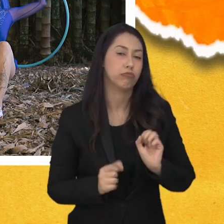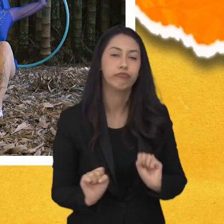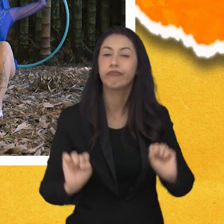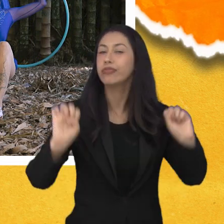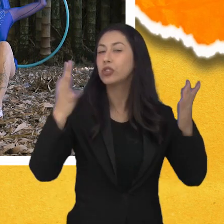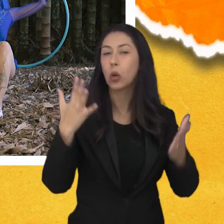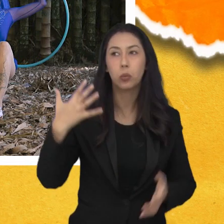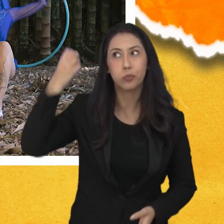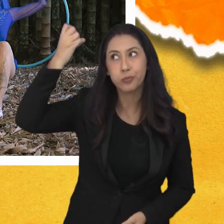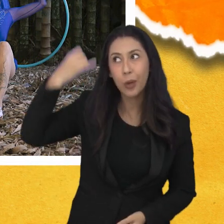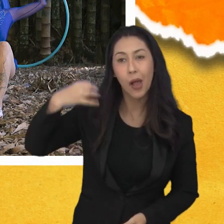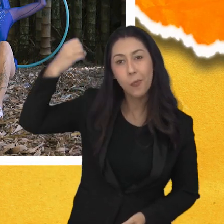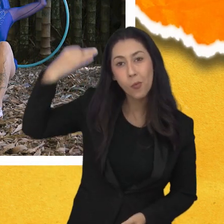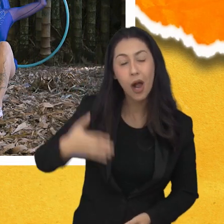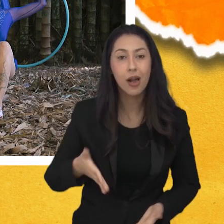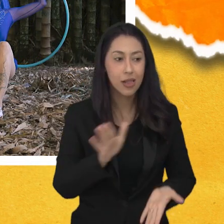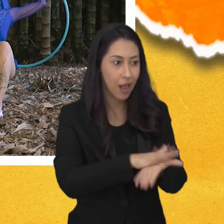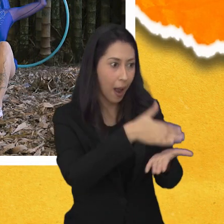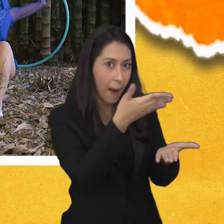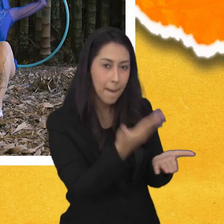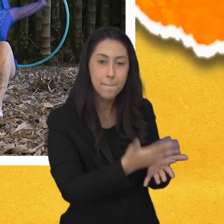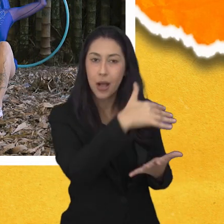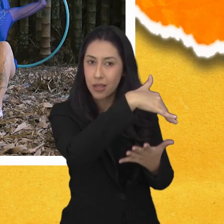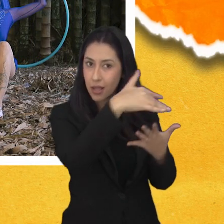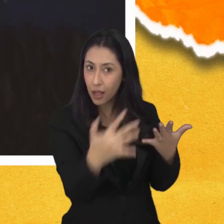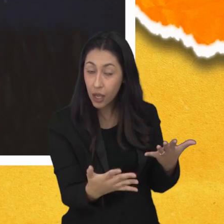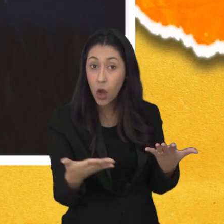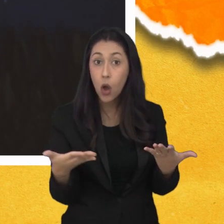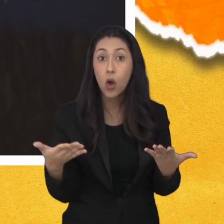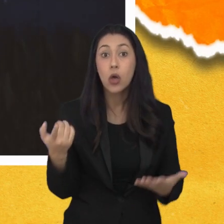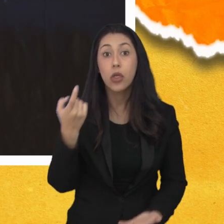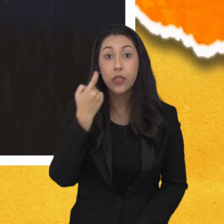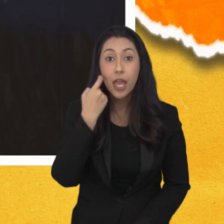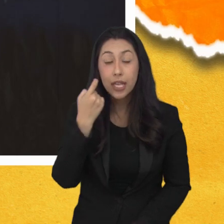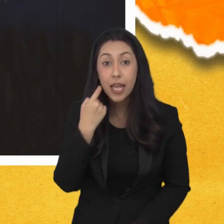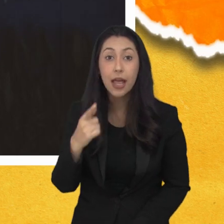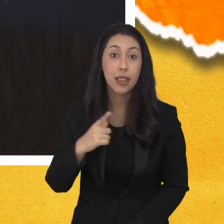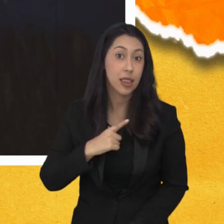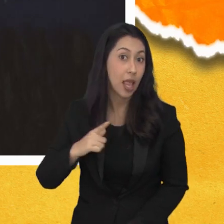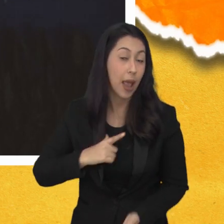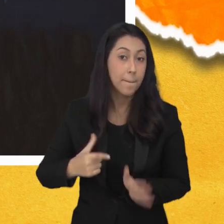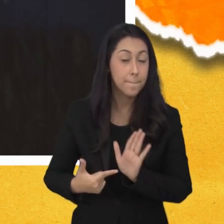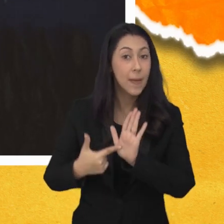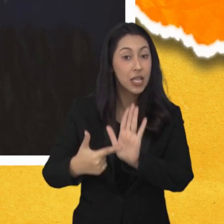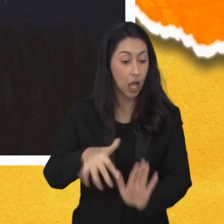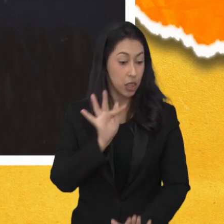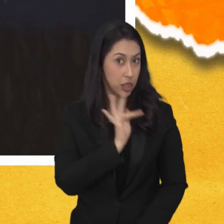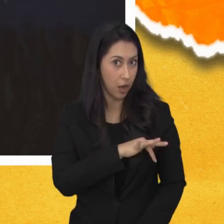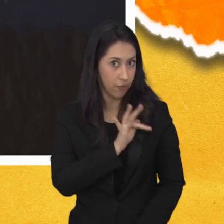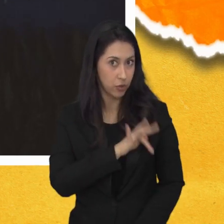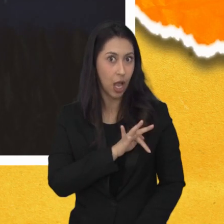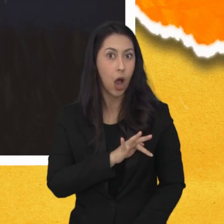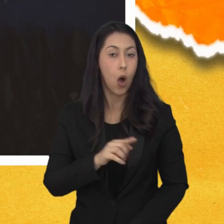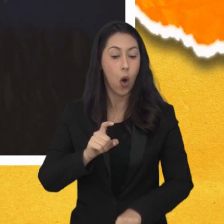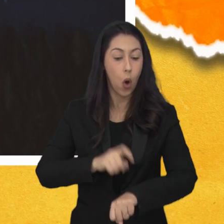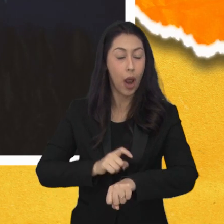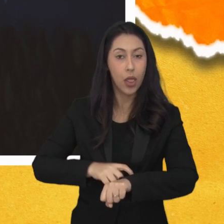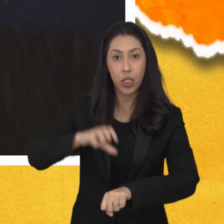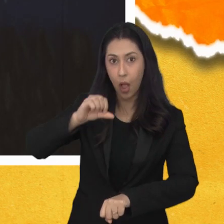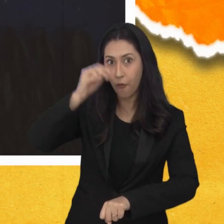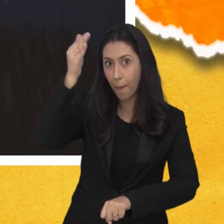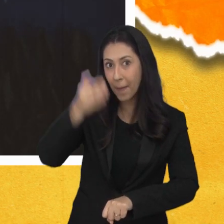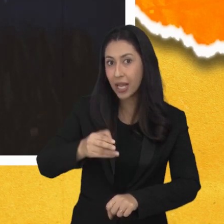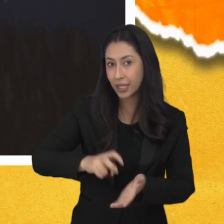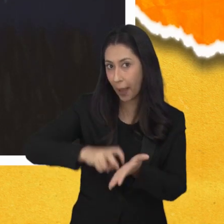audiodescrição e tradução em libras. Nesta sexta, o espetáculo será na Fundaz do Campo São José, às 9h30 da manhã. E no